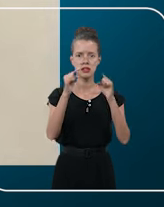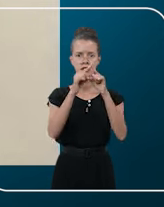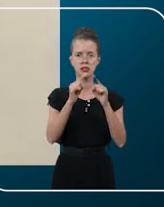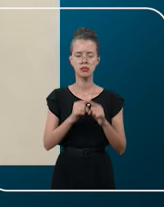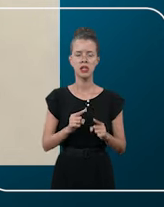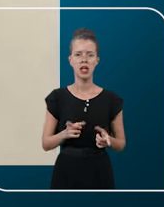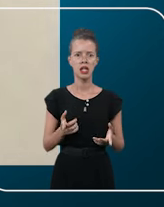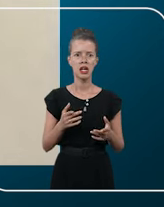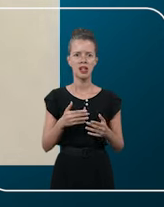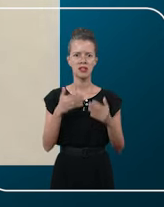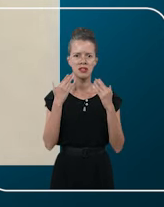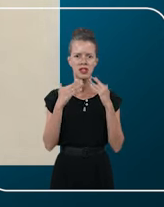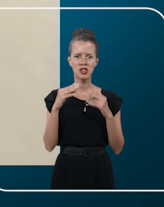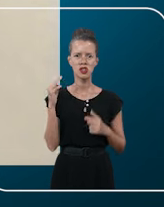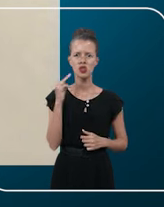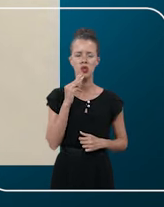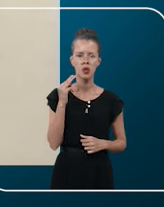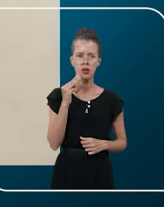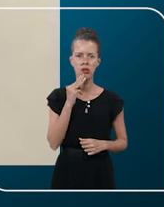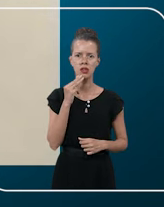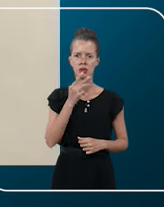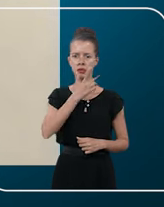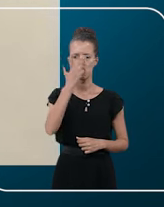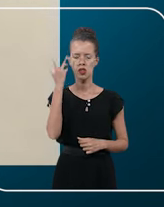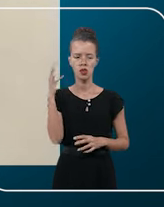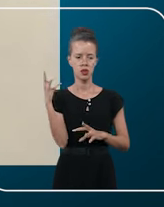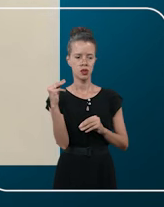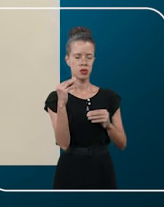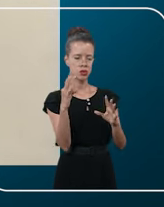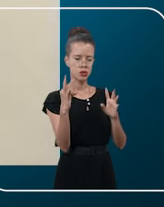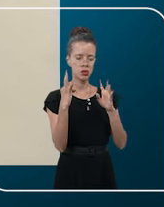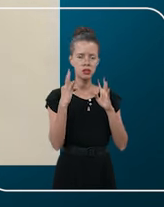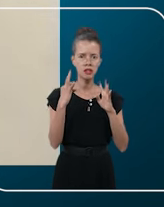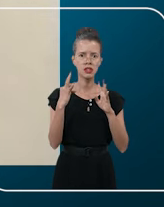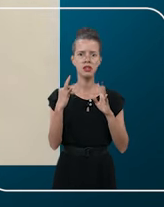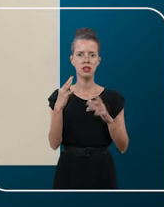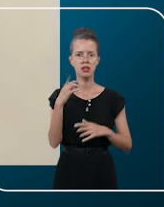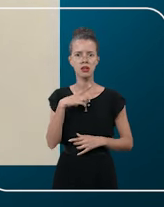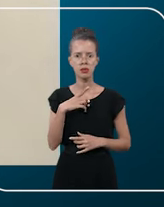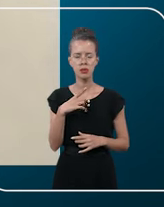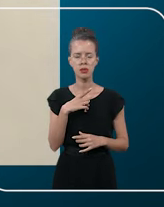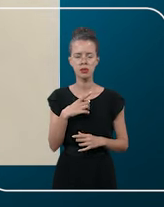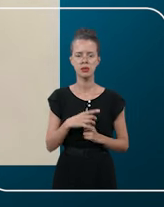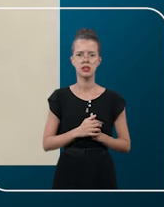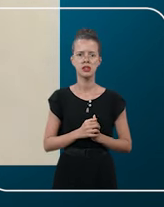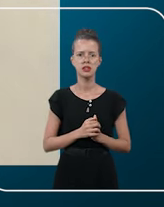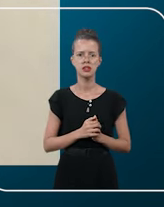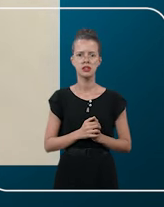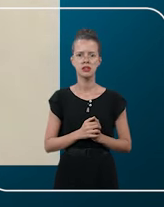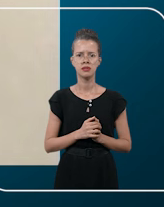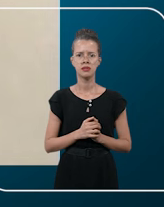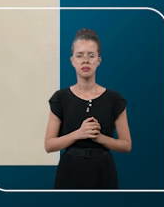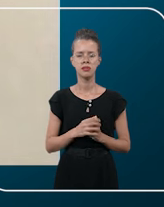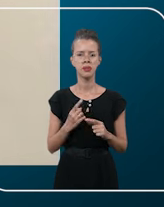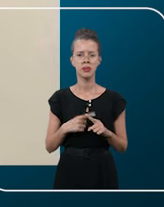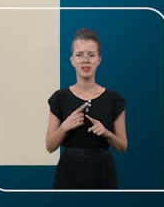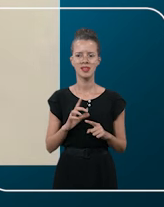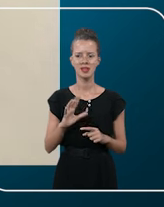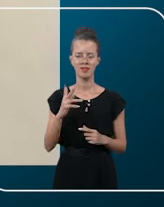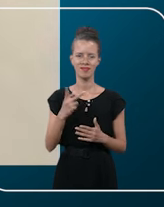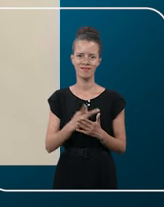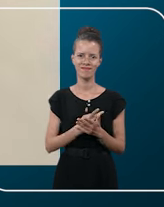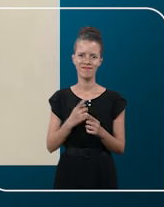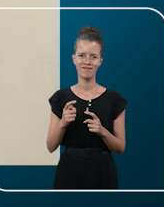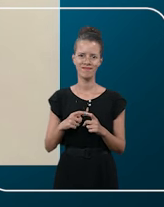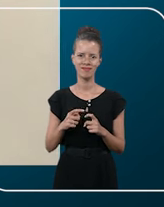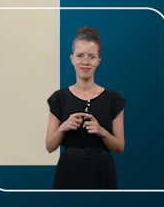fica exposto ali na vítima, então, em decorrência desse erro médico. Então, são